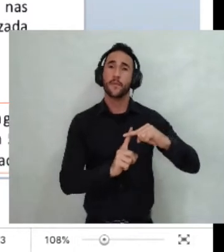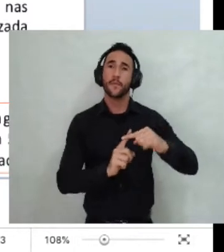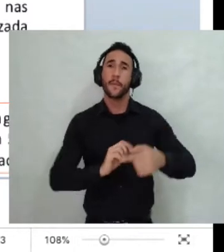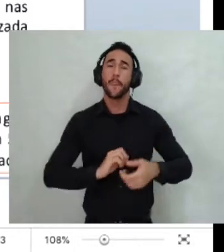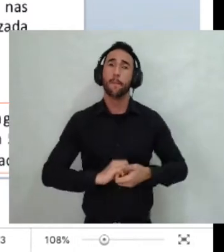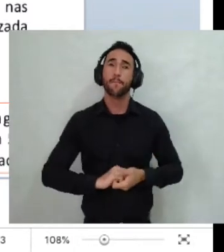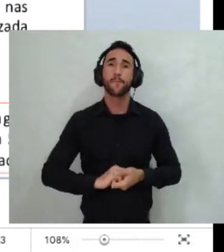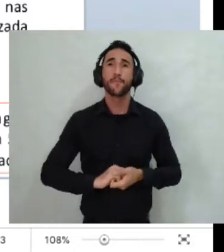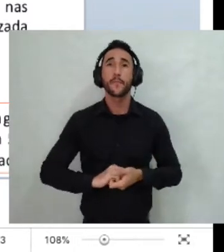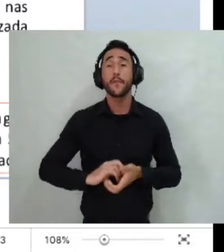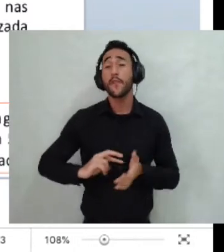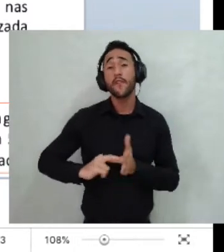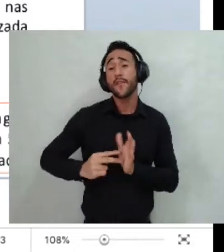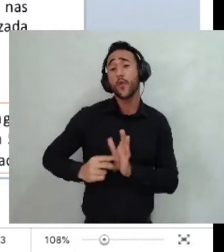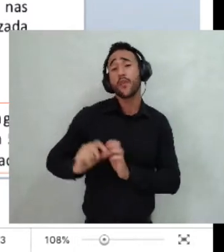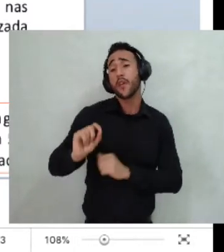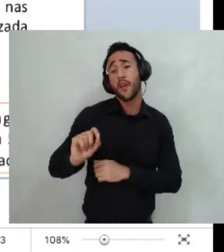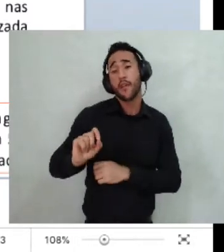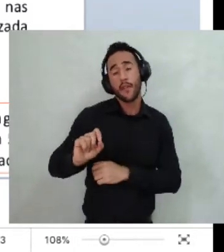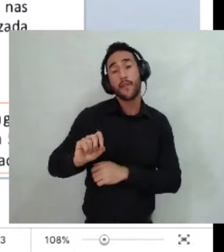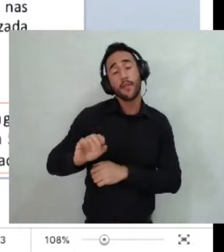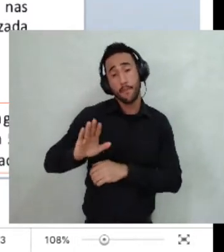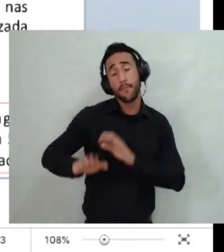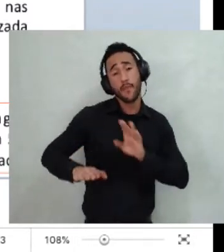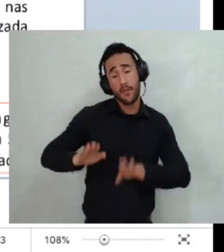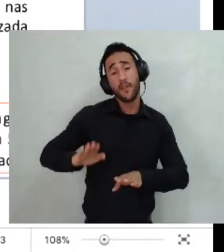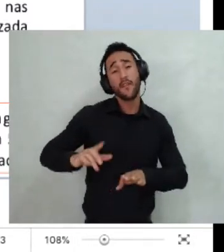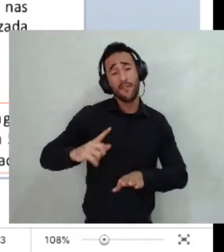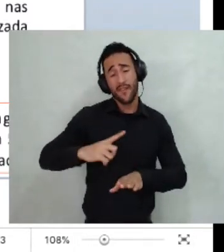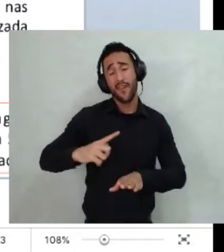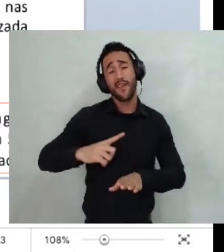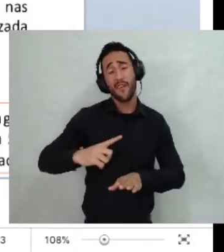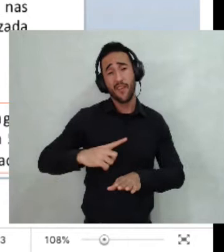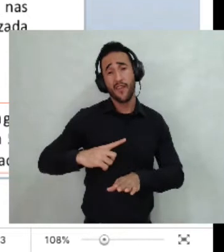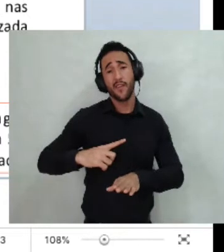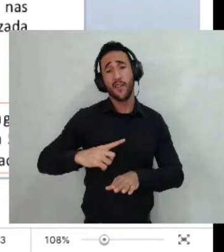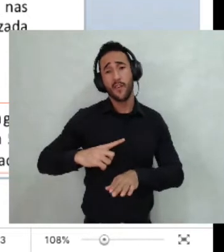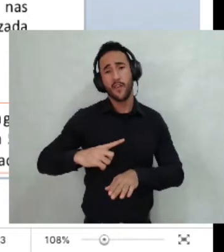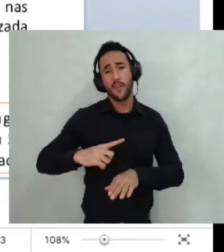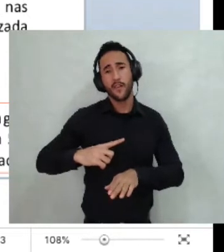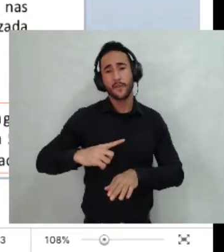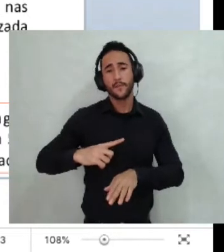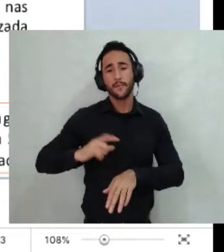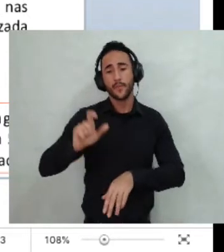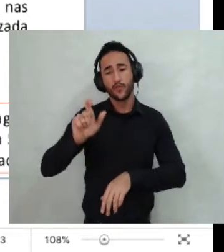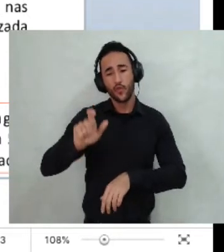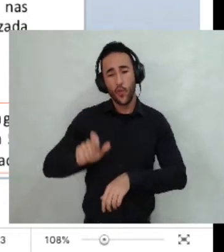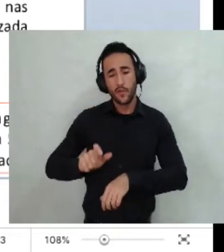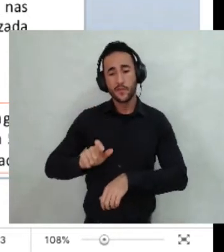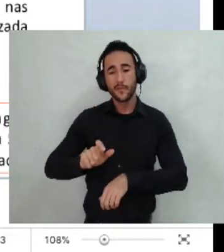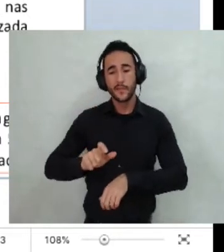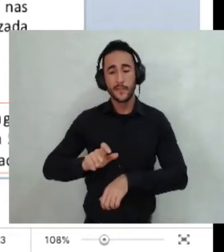potencialmente eu tenho vírus em replicação nas fezes. Mas vejam, esse é um dado inicial, então a gente precisa